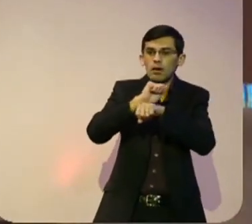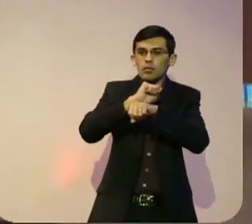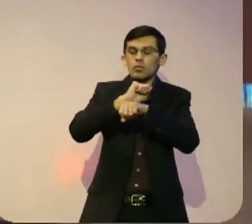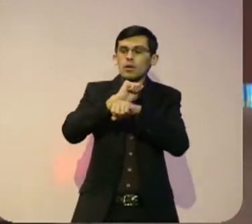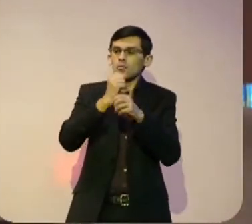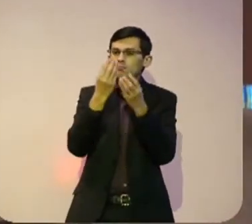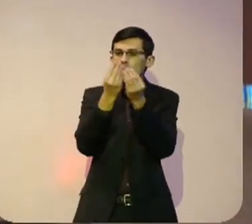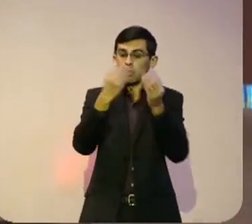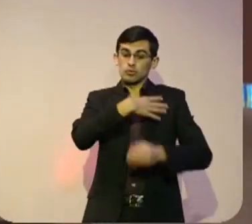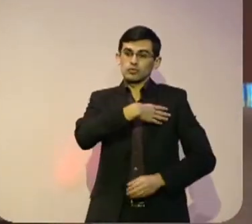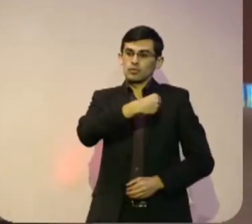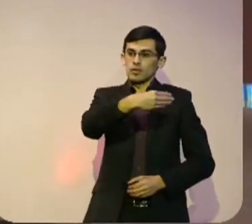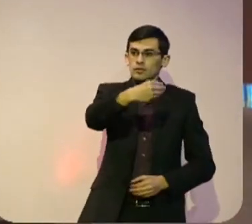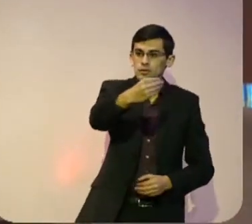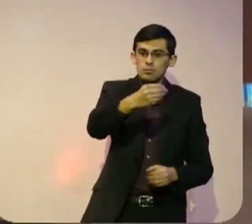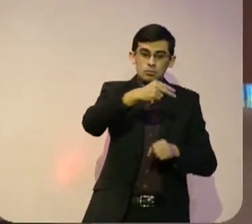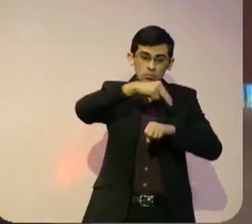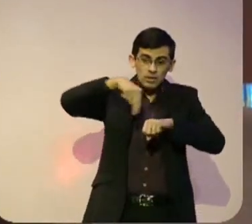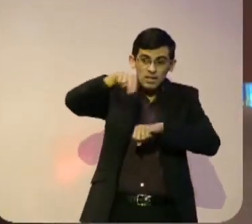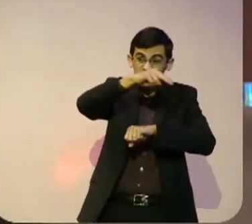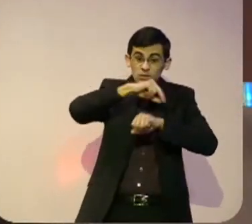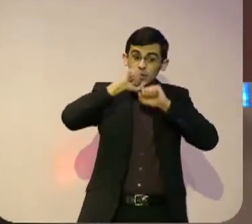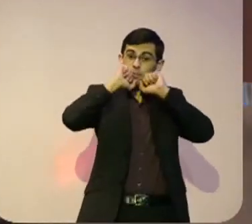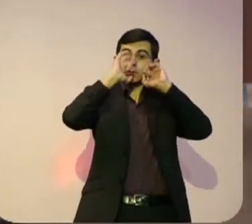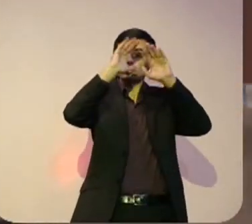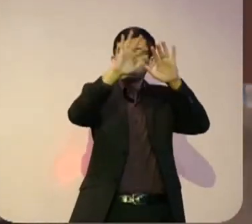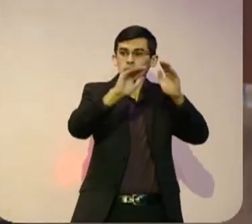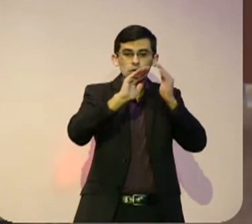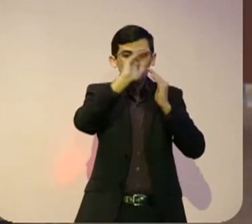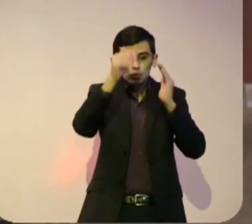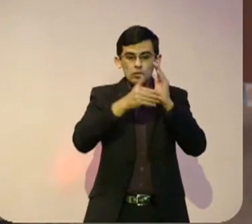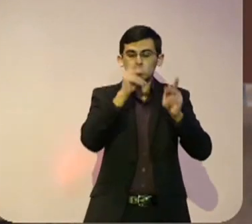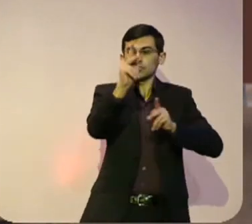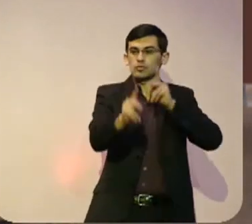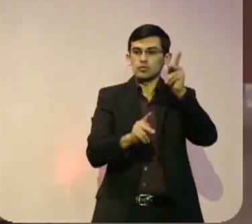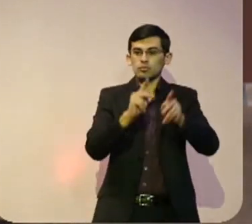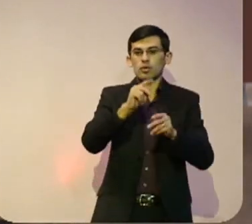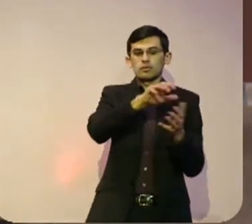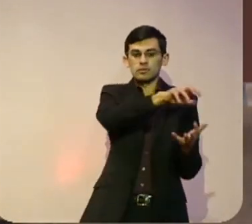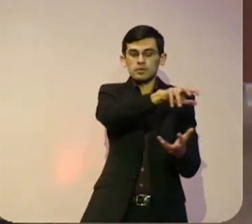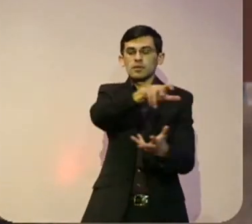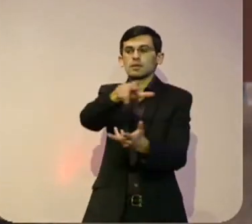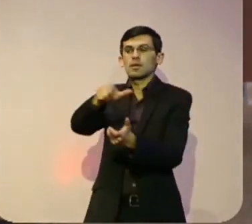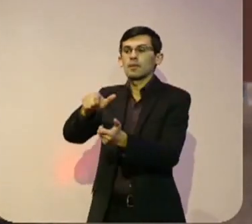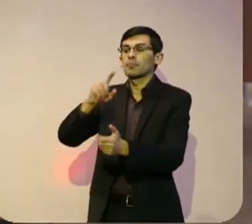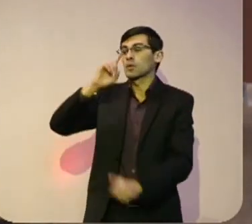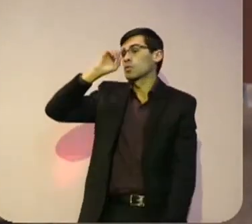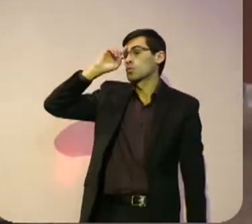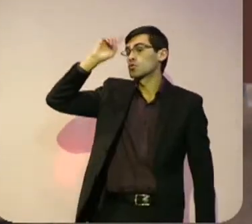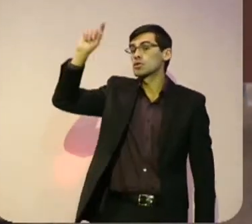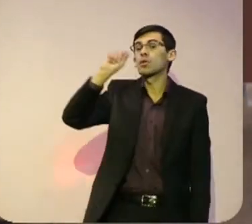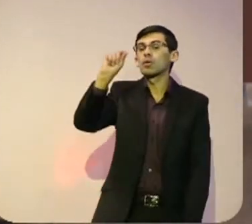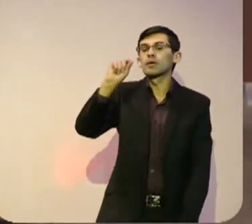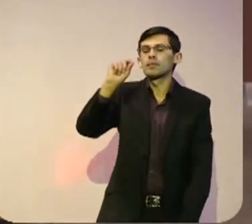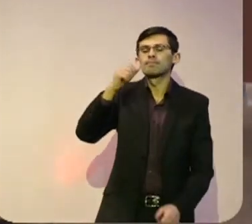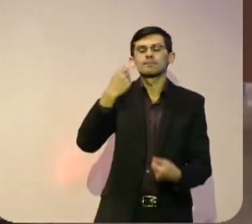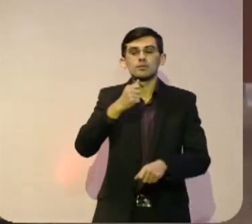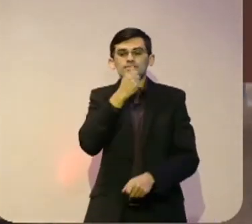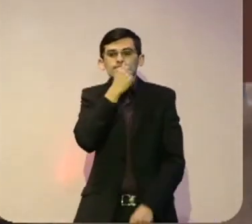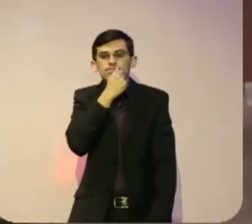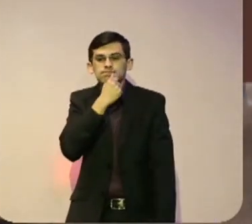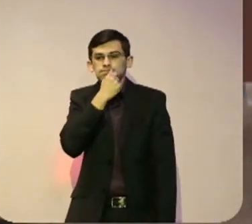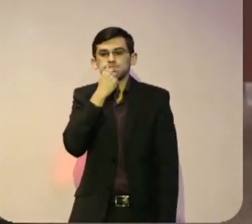grande descendência, um povo, uma nação que abençoaria todos os povos da terra. Um dia esse homem teve que sacrificar o seu